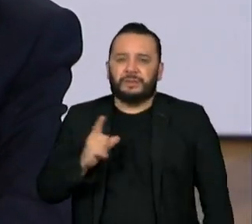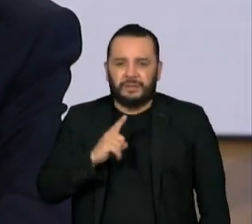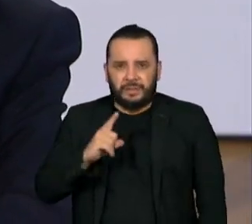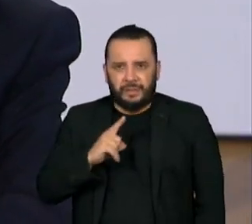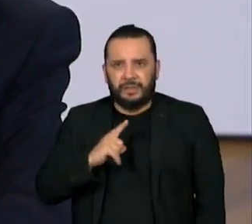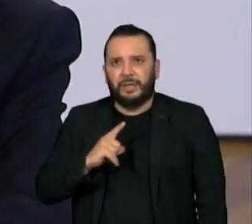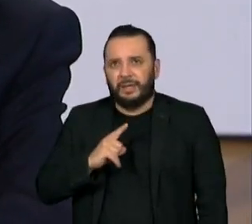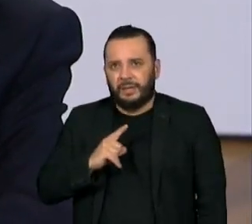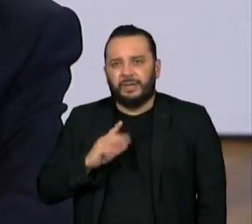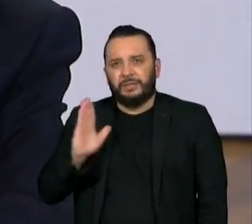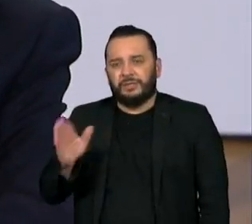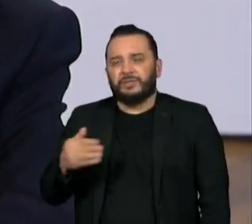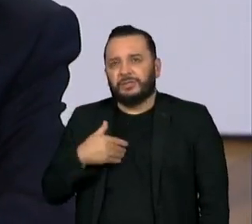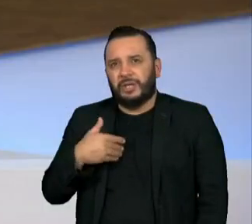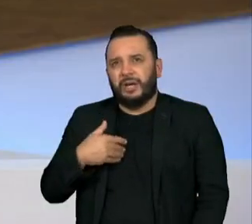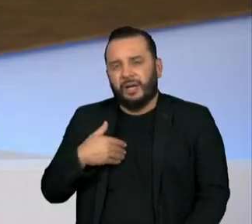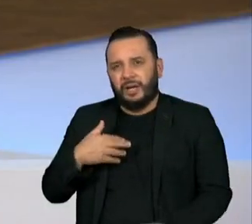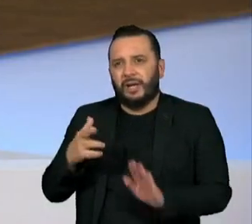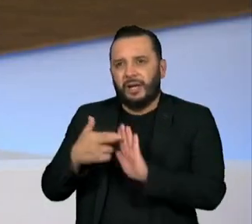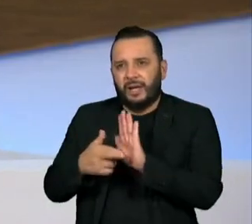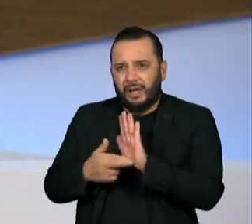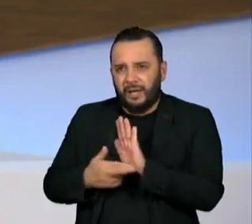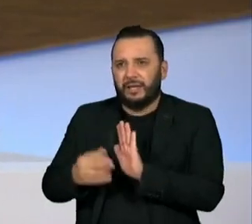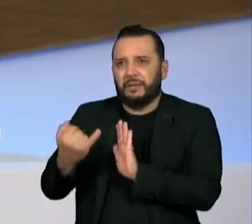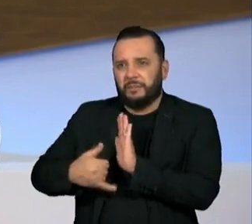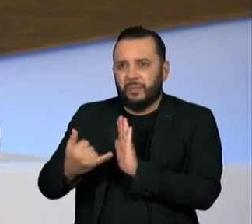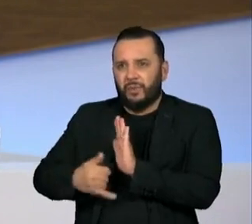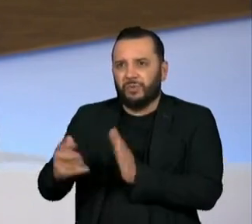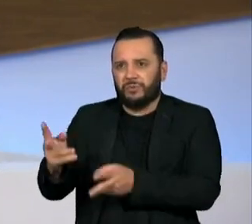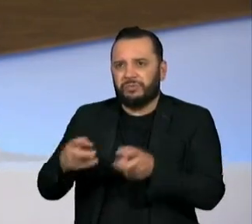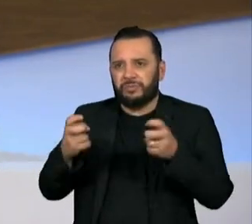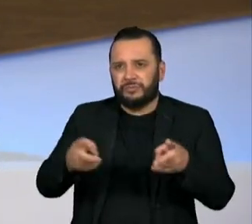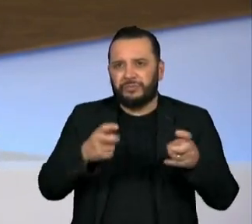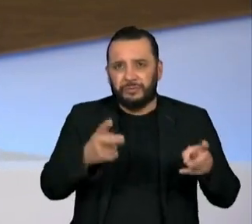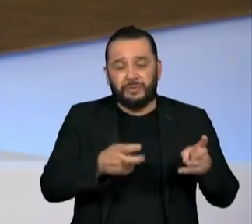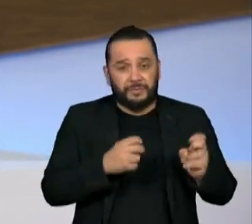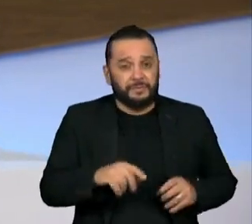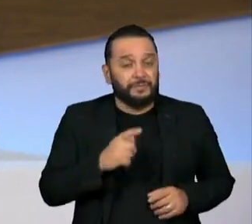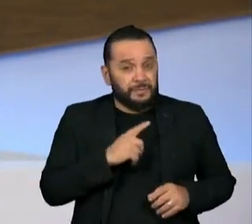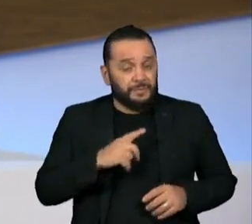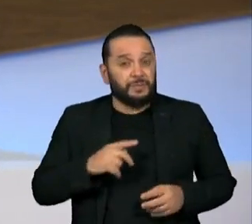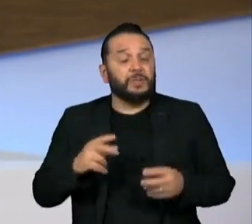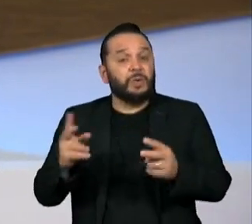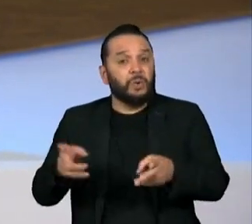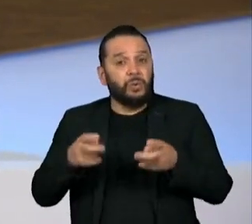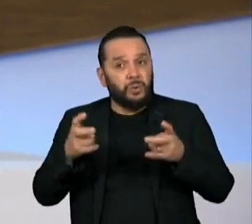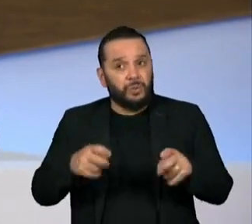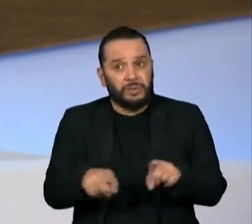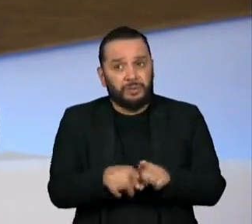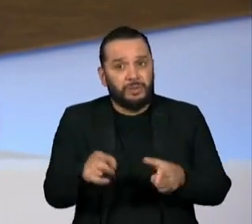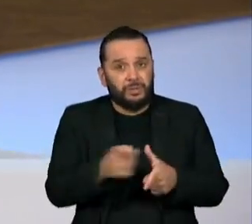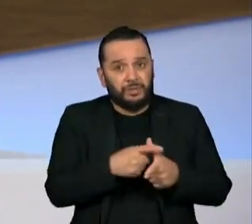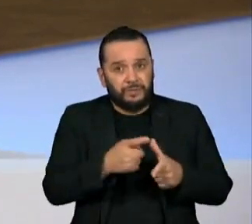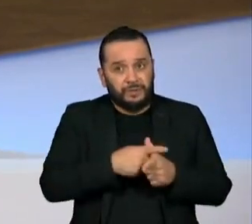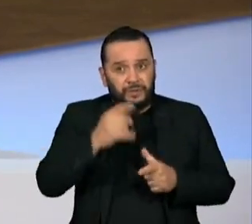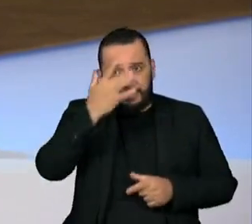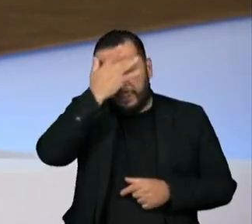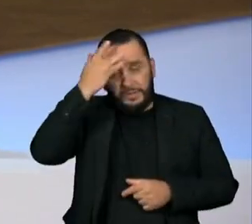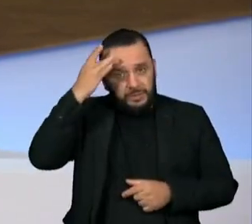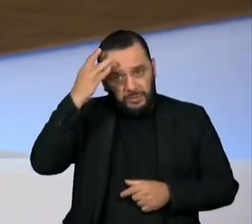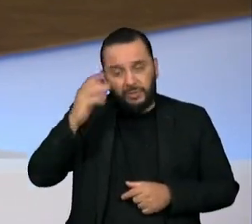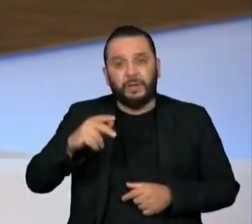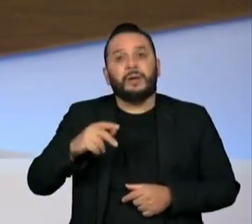sistema mais progressivo mas de contribuições a intenção de lucros e dividendos na pessoa física